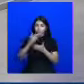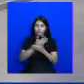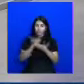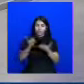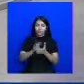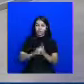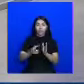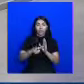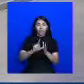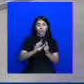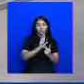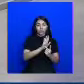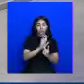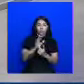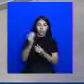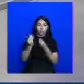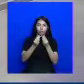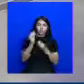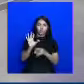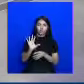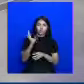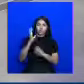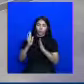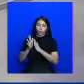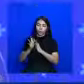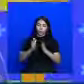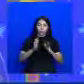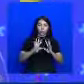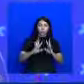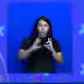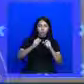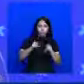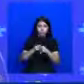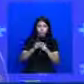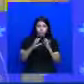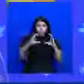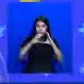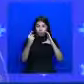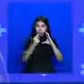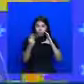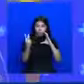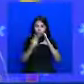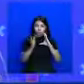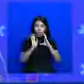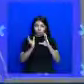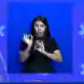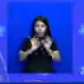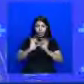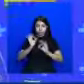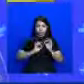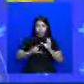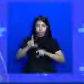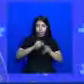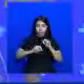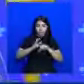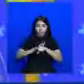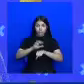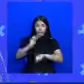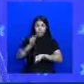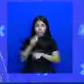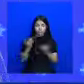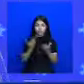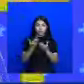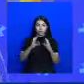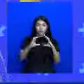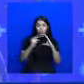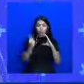sorteio. Antes eu vou te mostrar como vai funcionar tudo por aqui. Estamos com os globos número 1 e número 2 preparados para o sorteio da Mais Milionária.